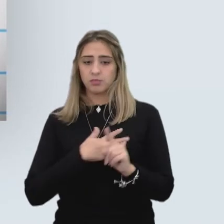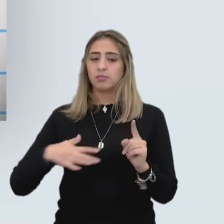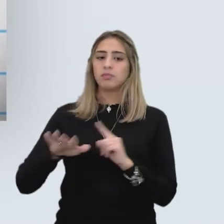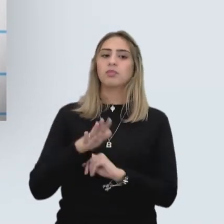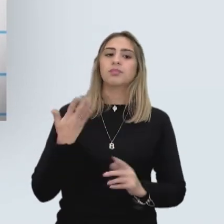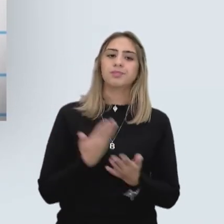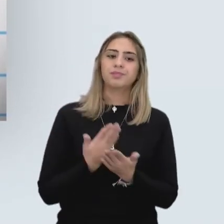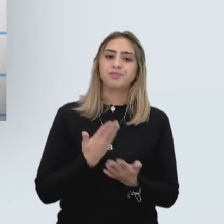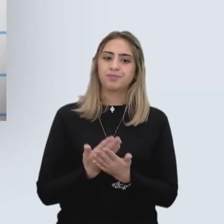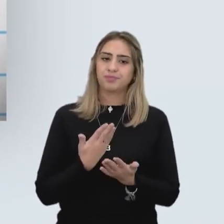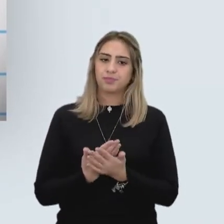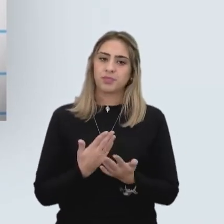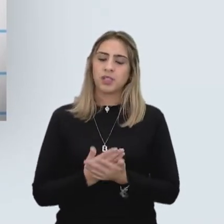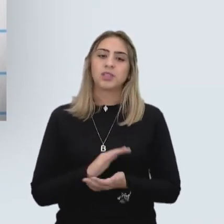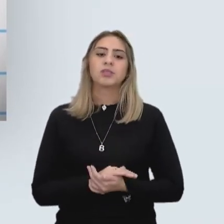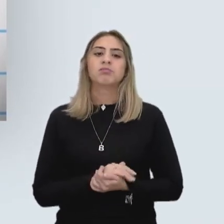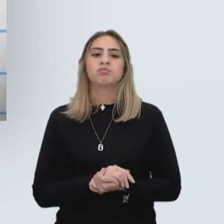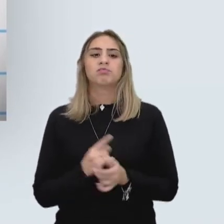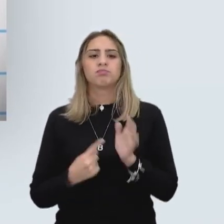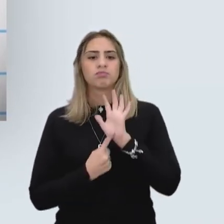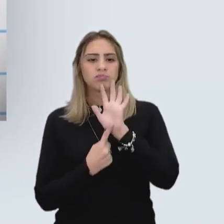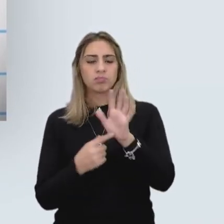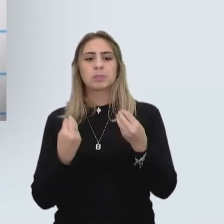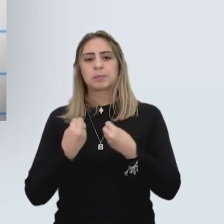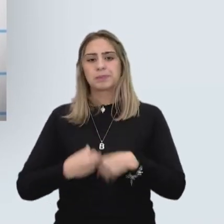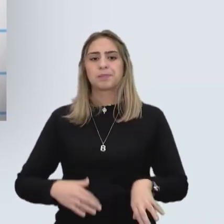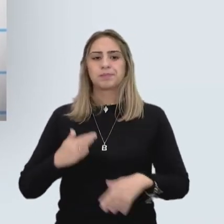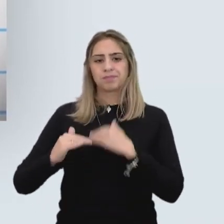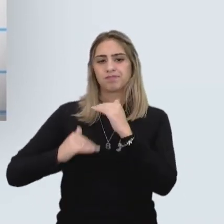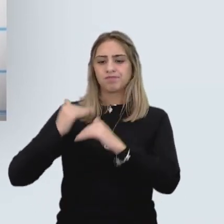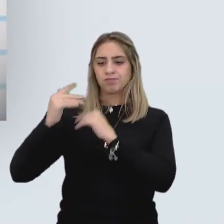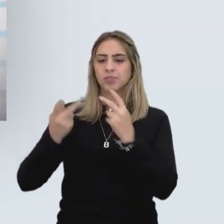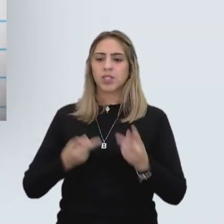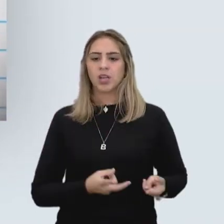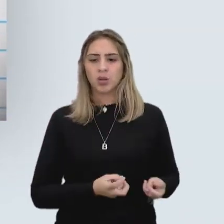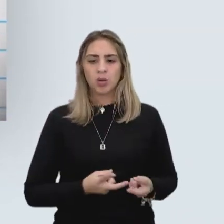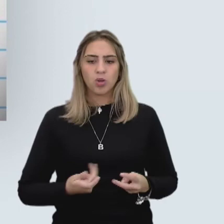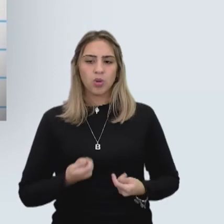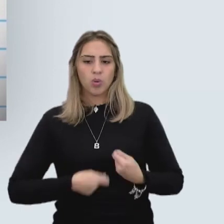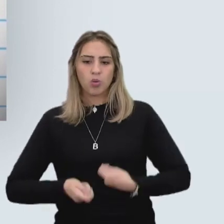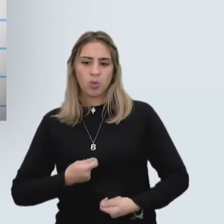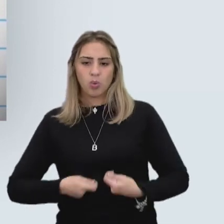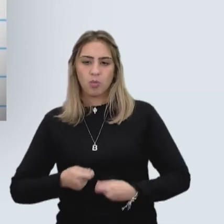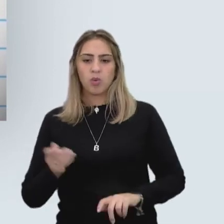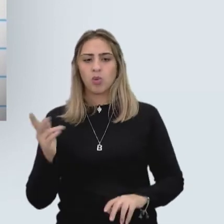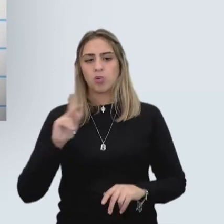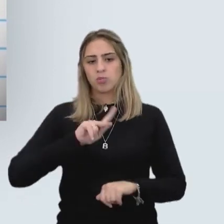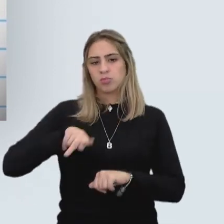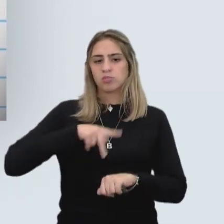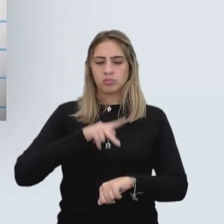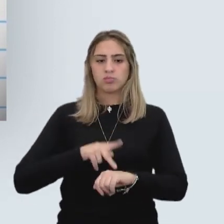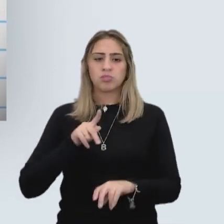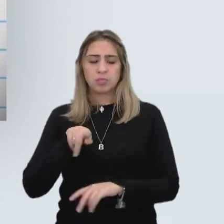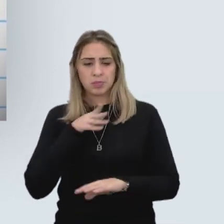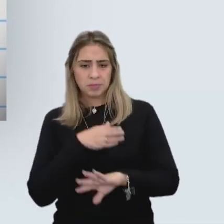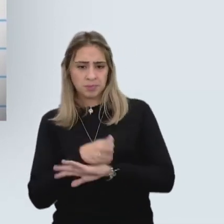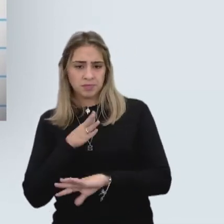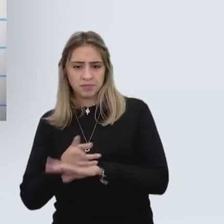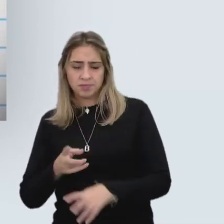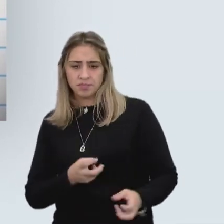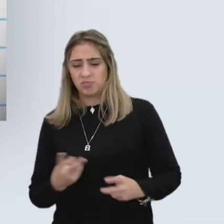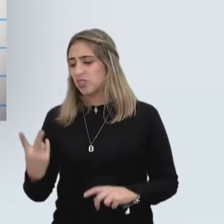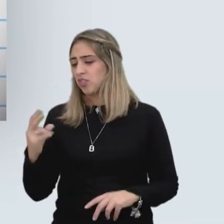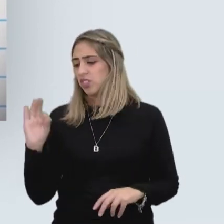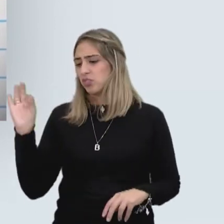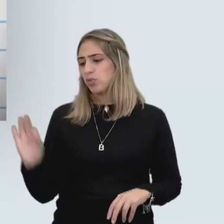um estudo do FMI aponta que a desigualdade prejudica também o crescimento econômico dos países. De acordo com esse estudo, se a participação na renda dos